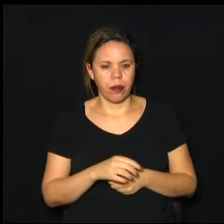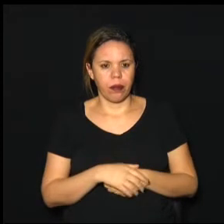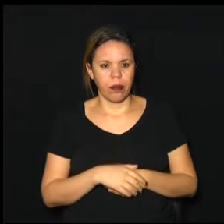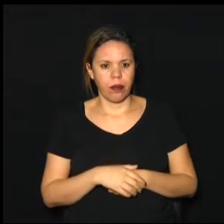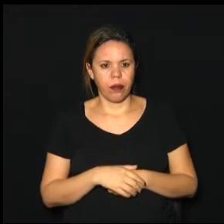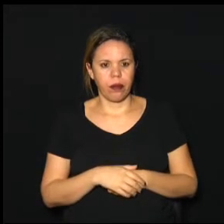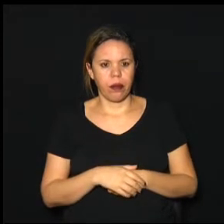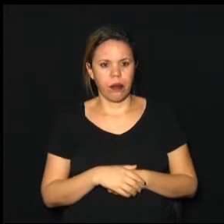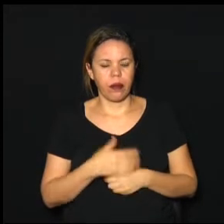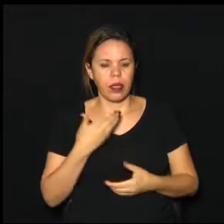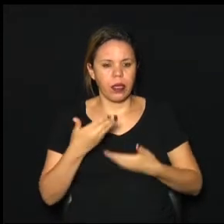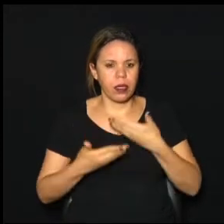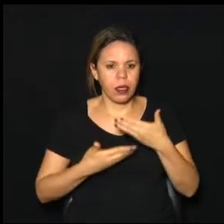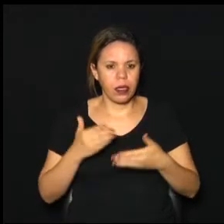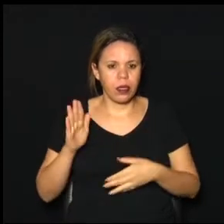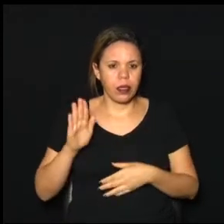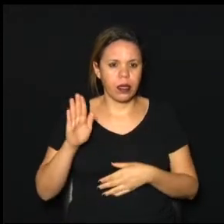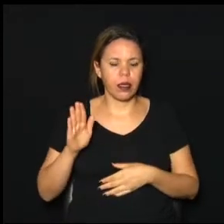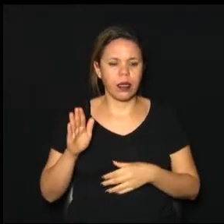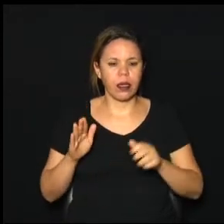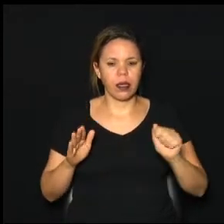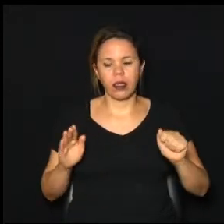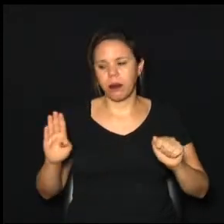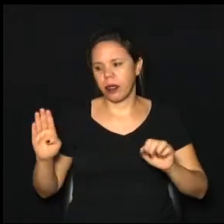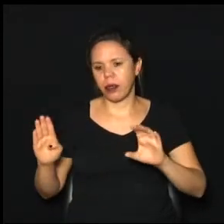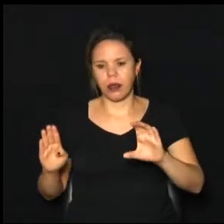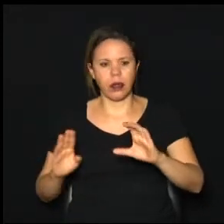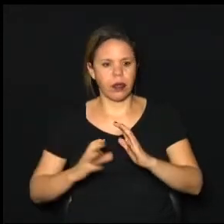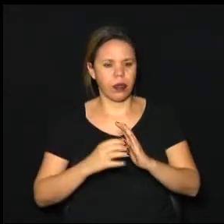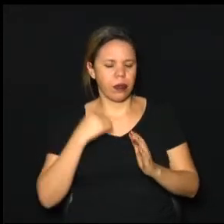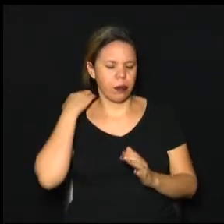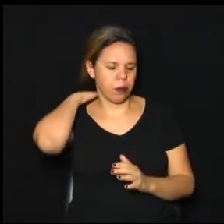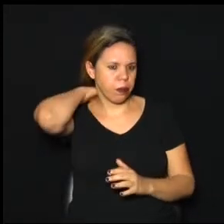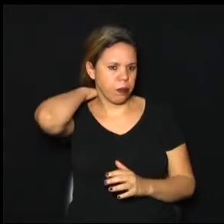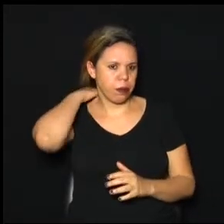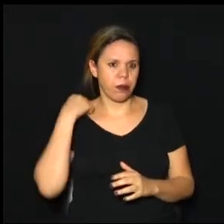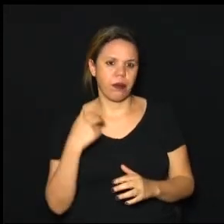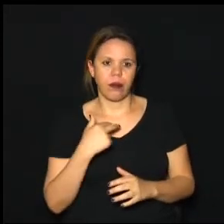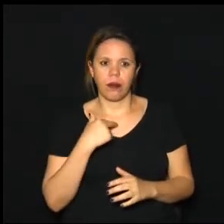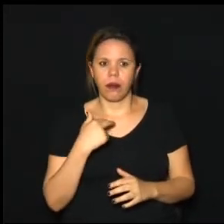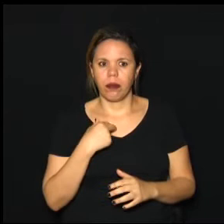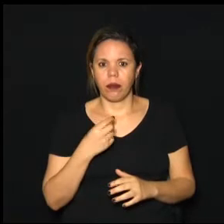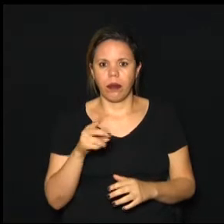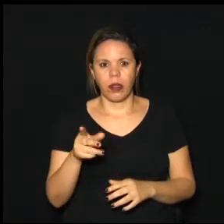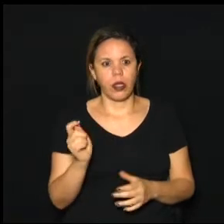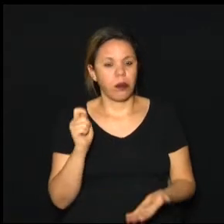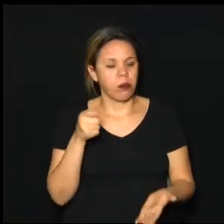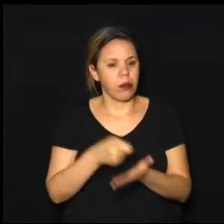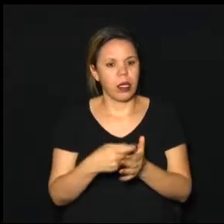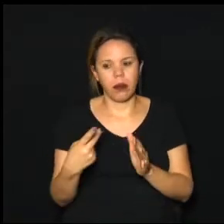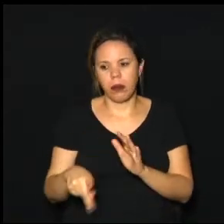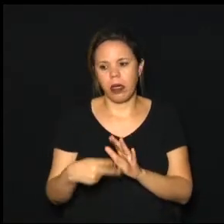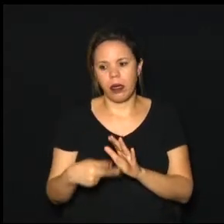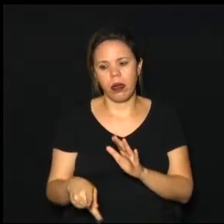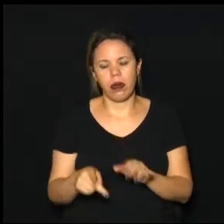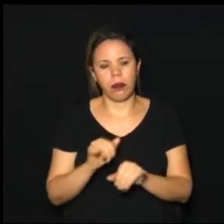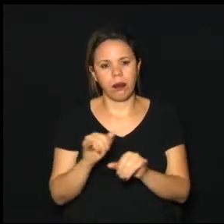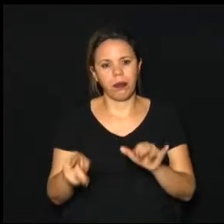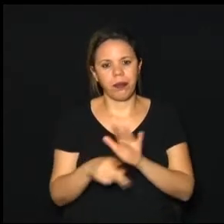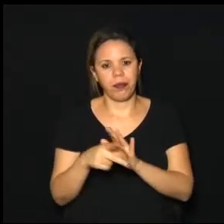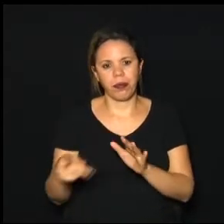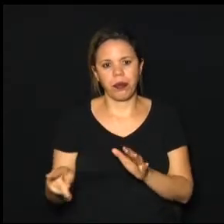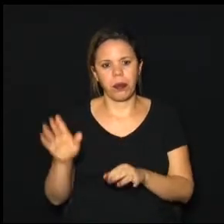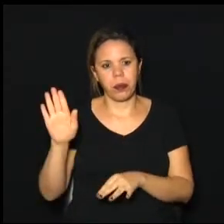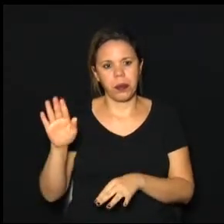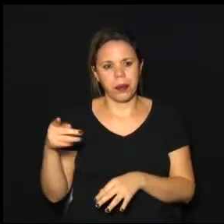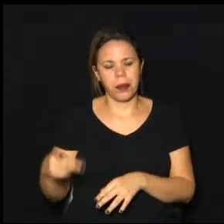é simpatizante do candidato A, B ou C, você não pode impulsionar uma propaganda eleitoral do